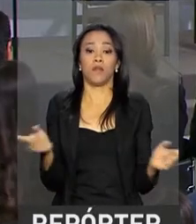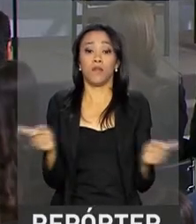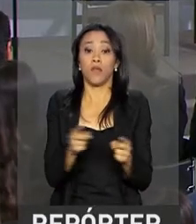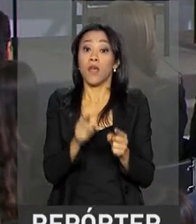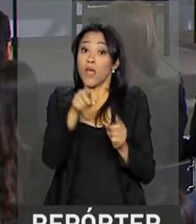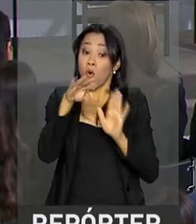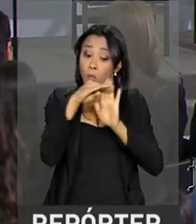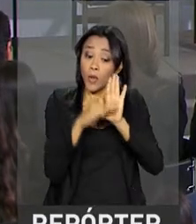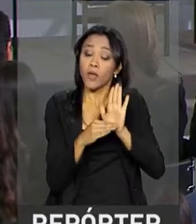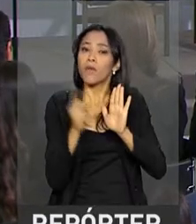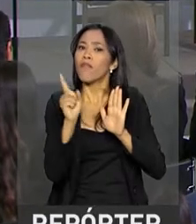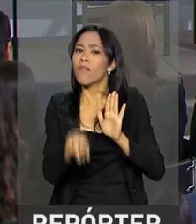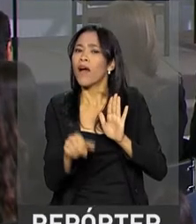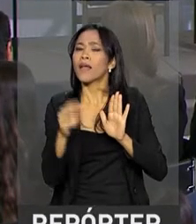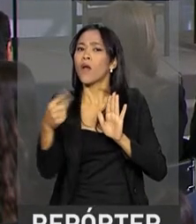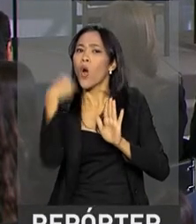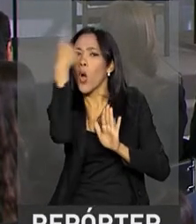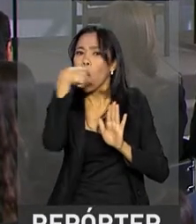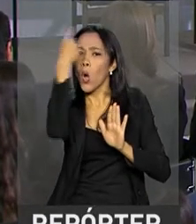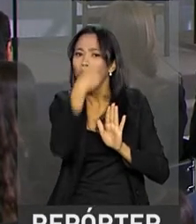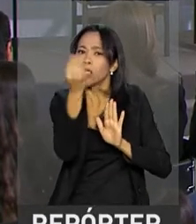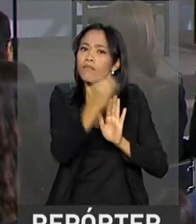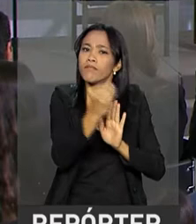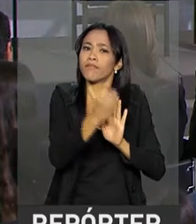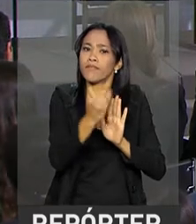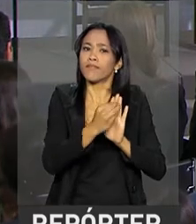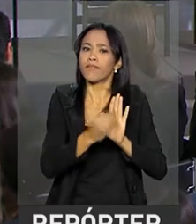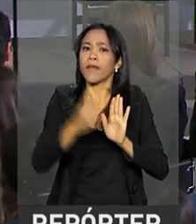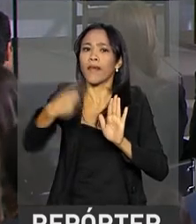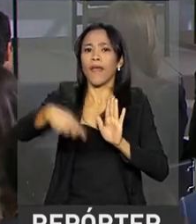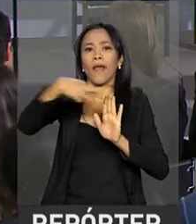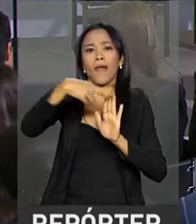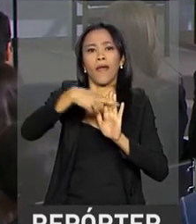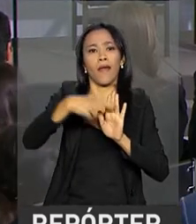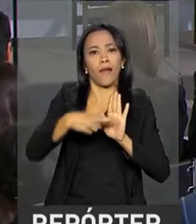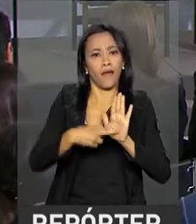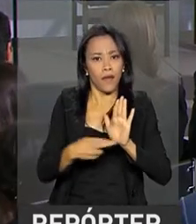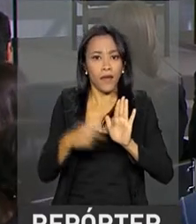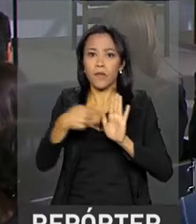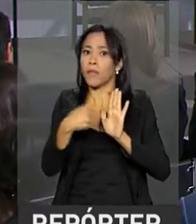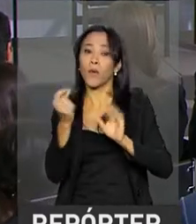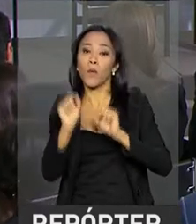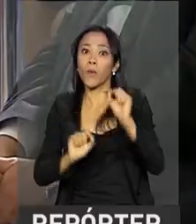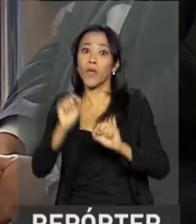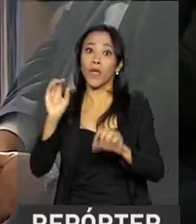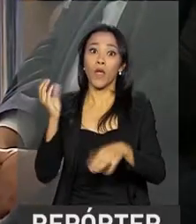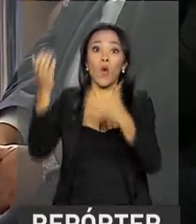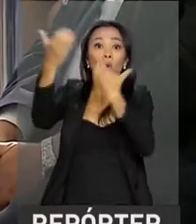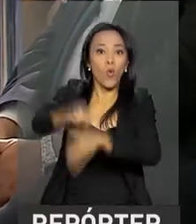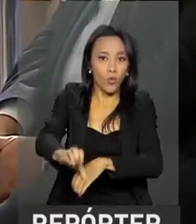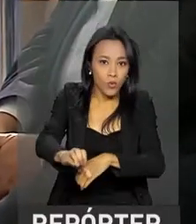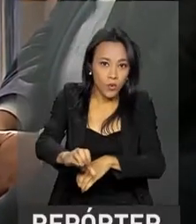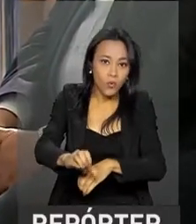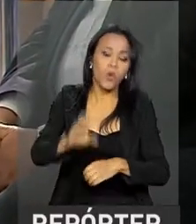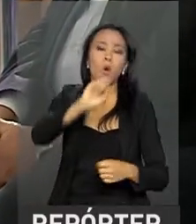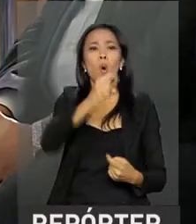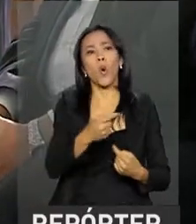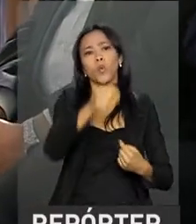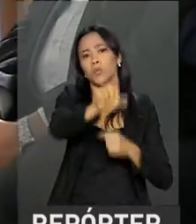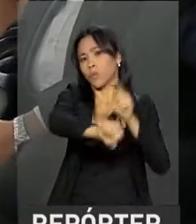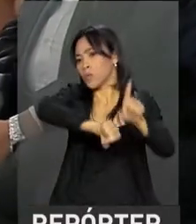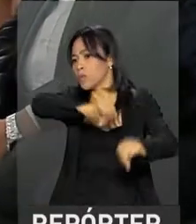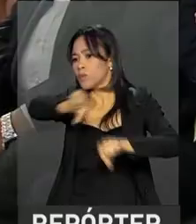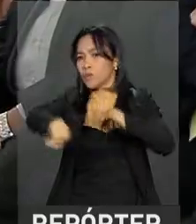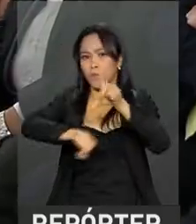o uso de horas em atividades voluntárias como critério de desempate em concursos públicos ou processos seletivos internos